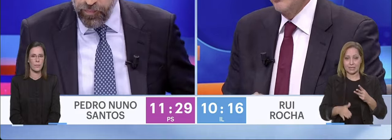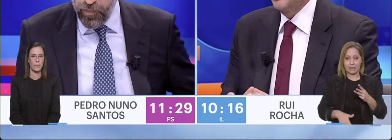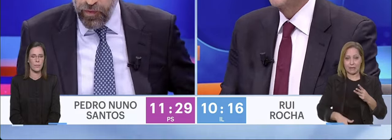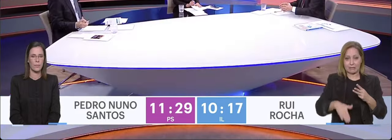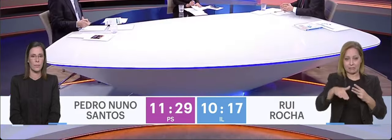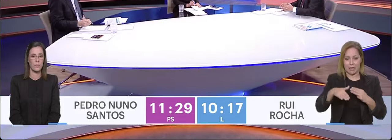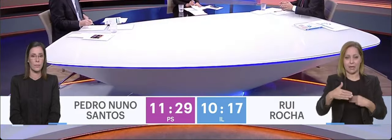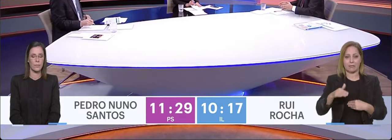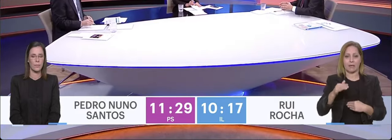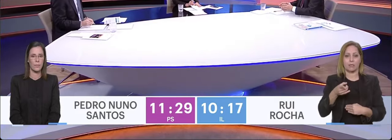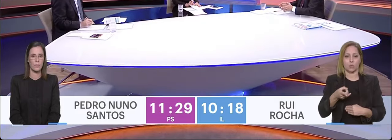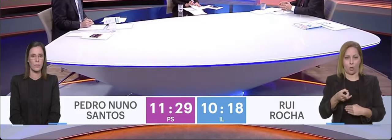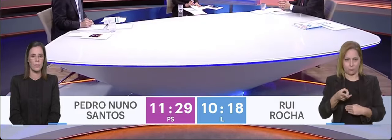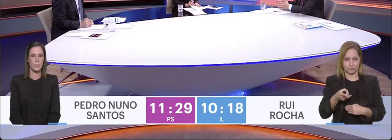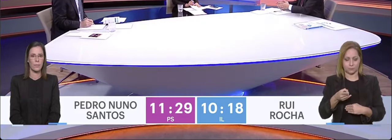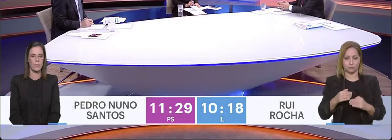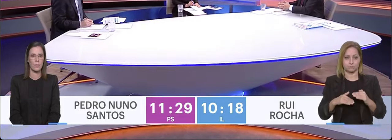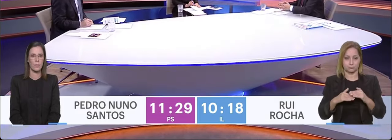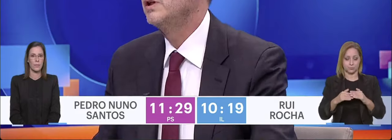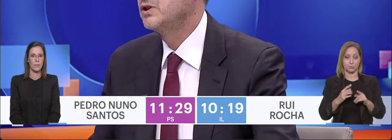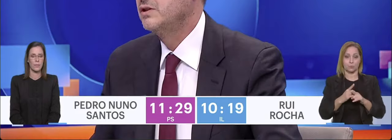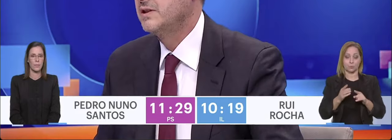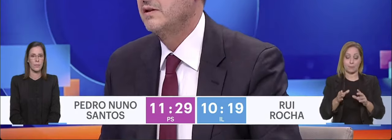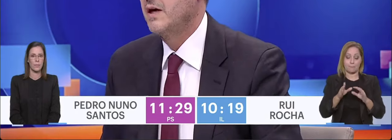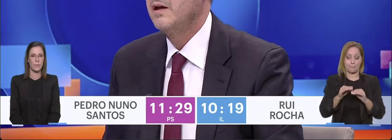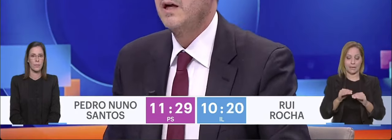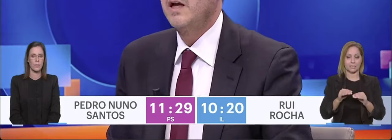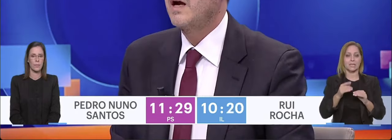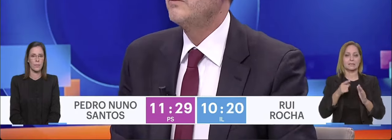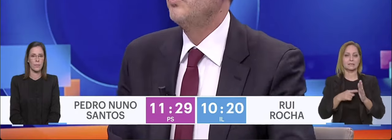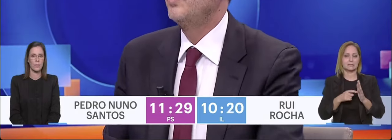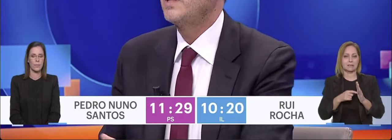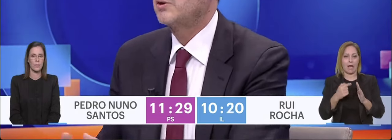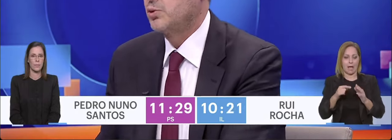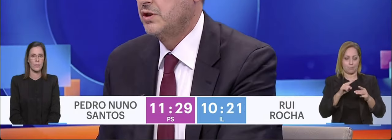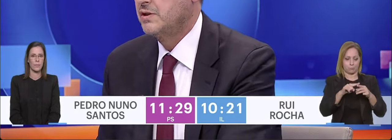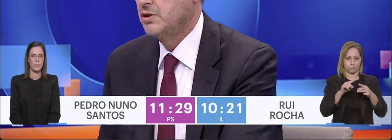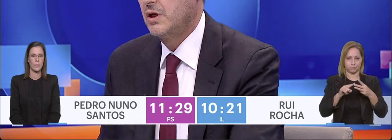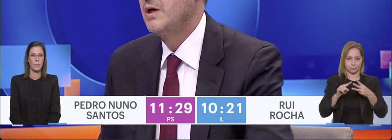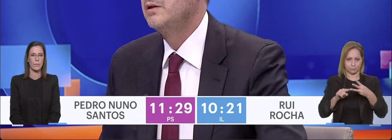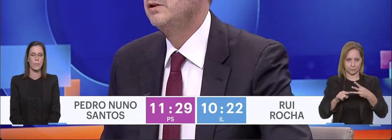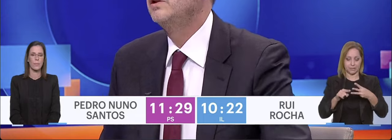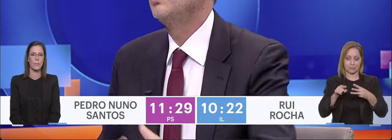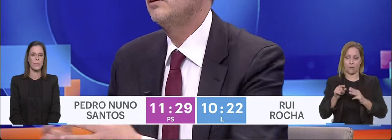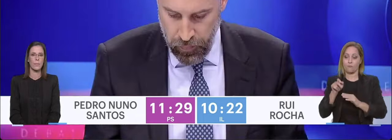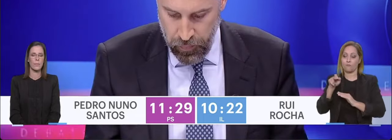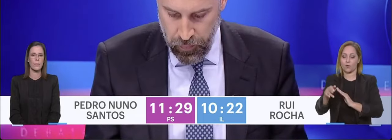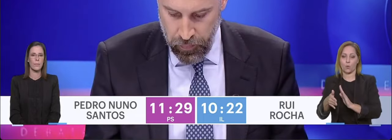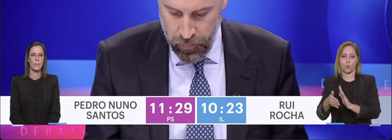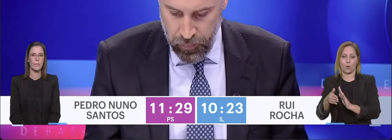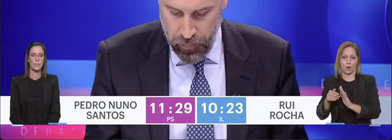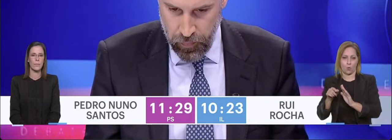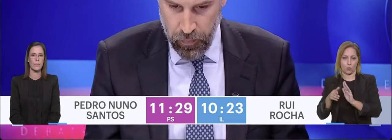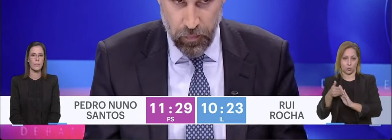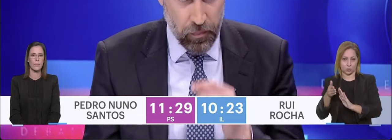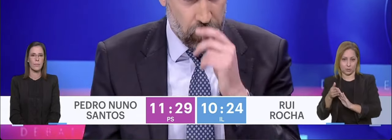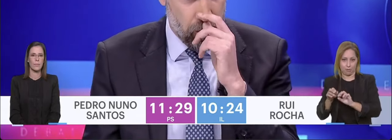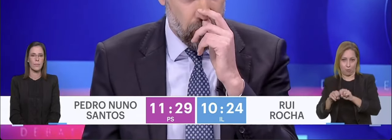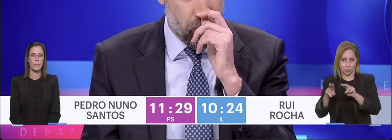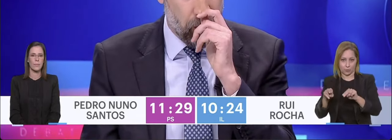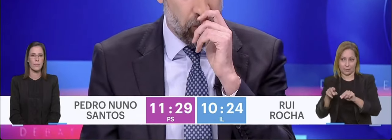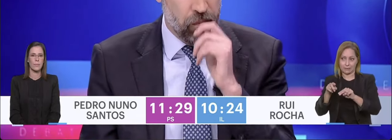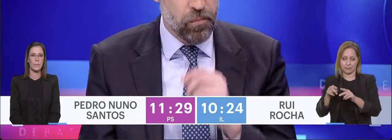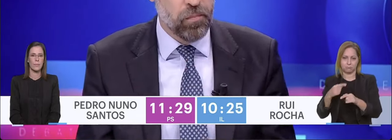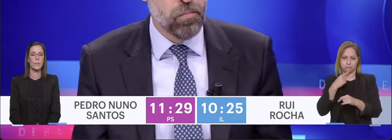porquê porque são aqueles que têm episódios mais recorrentes de necessidade e acabam por ir às urgências deteriorando o serviço das urgências porque não